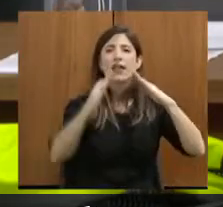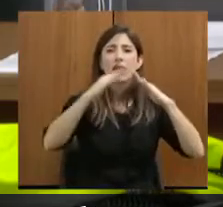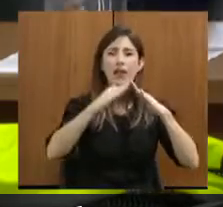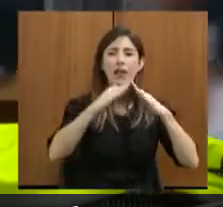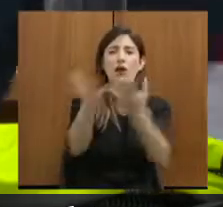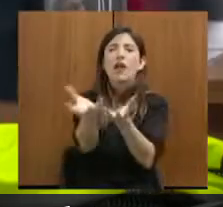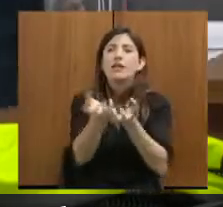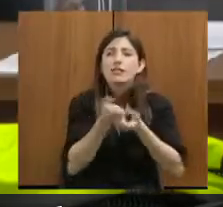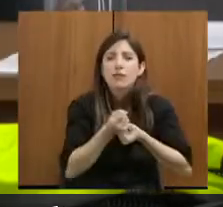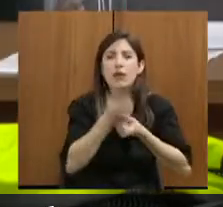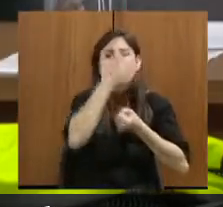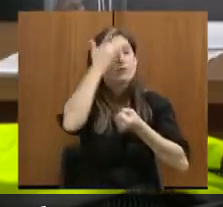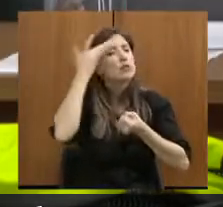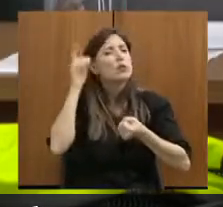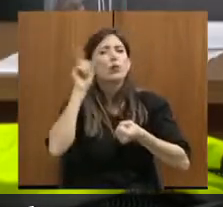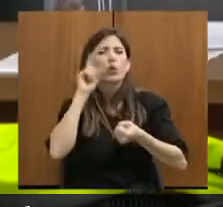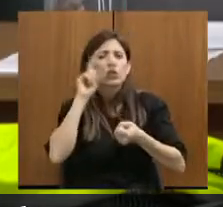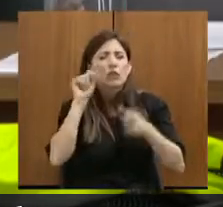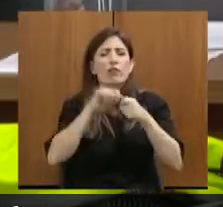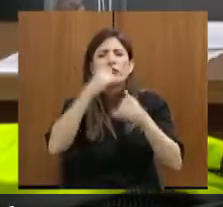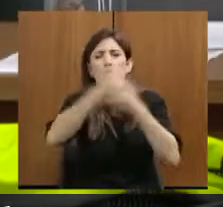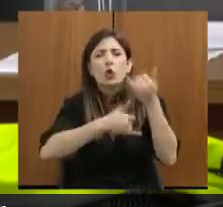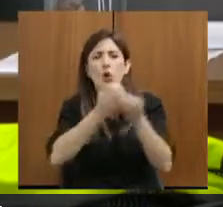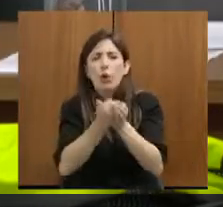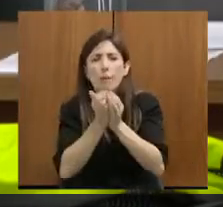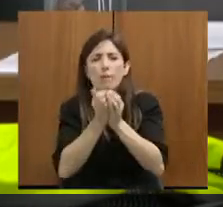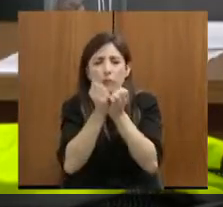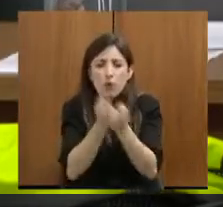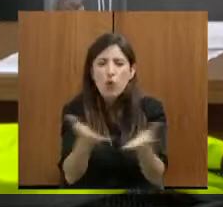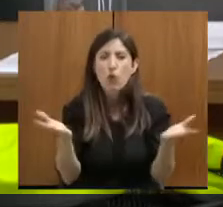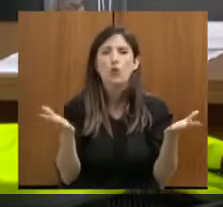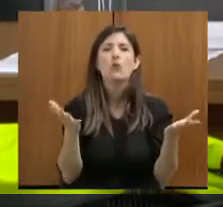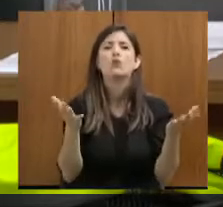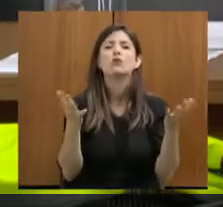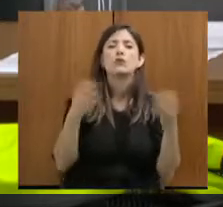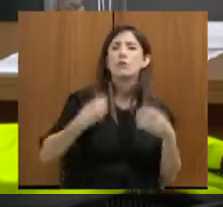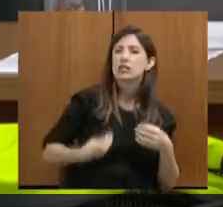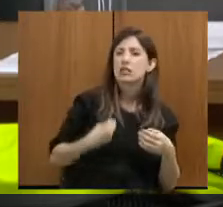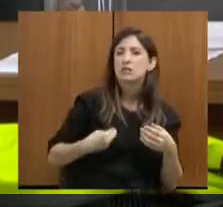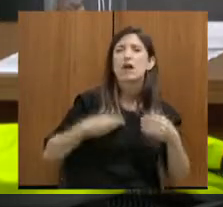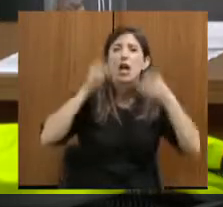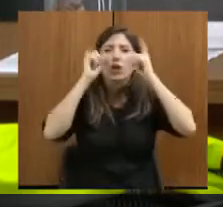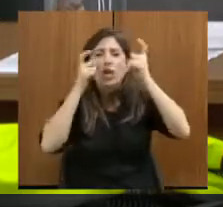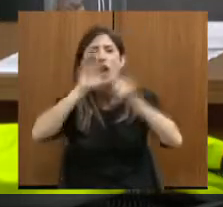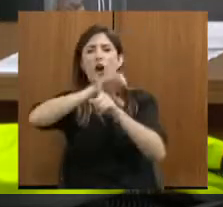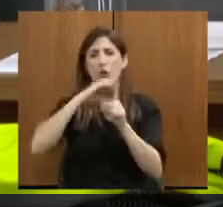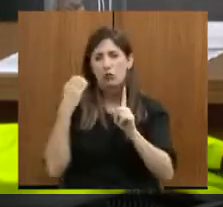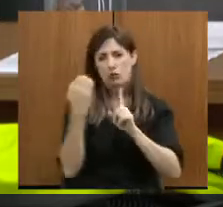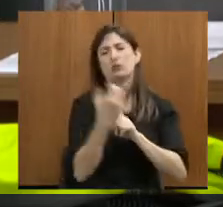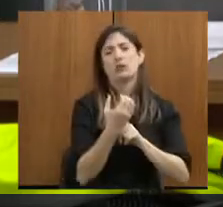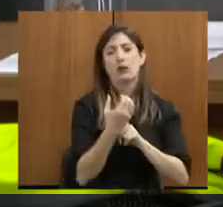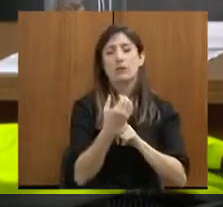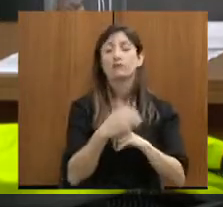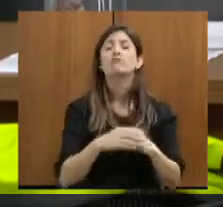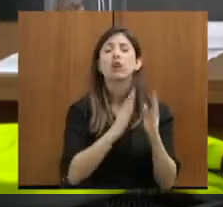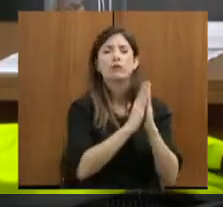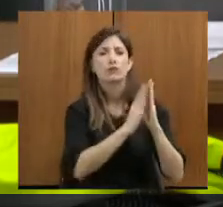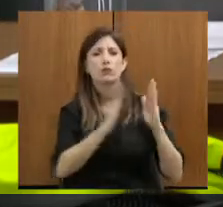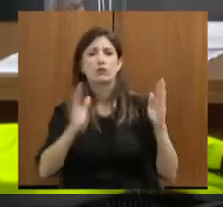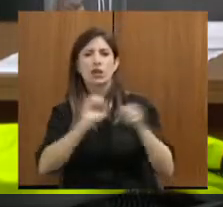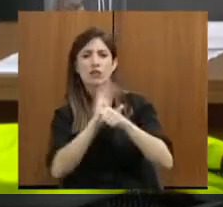para fazer jogo de búzios para dar bom até mesmo nas sessões reuniões né E durante a pandemia